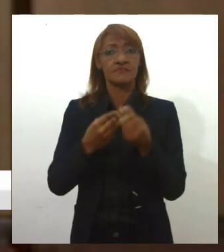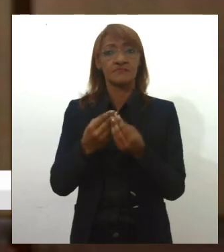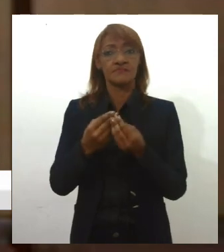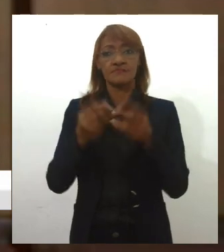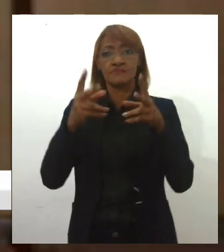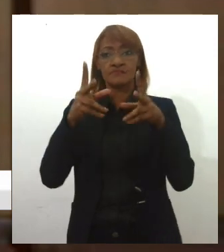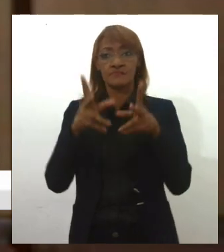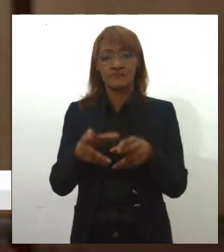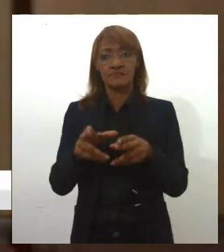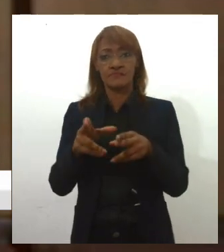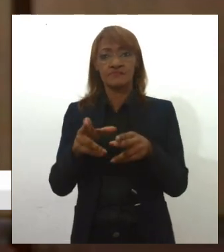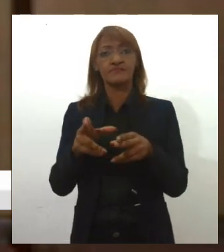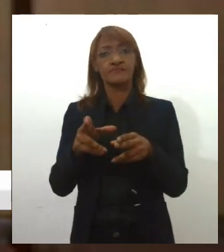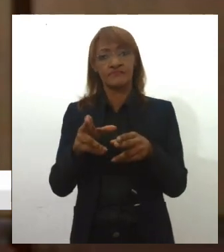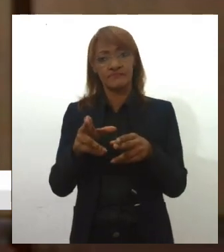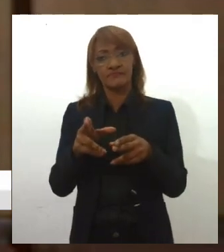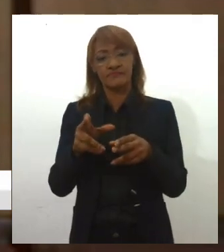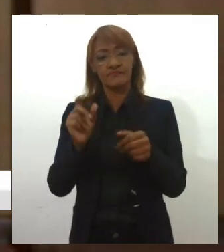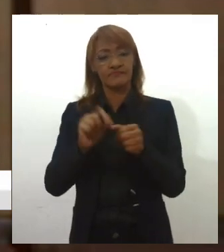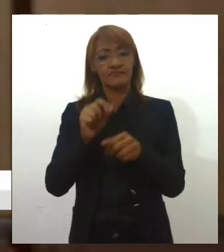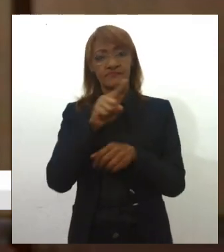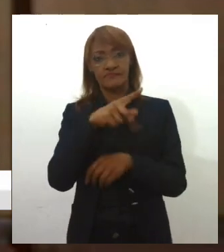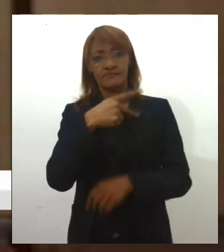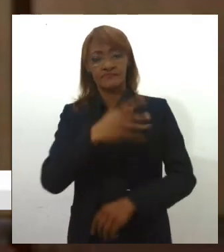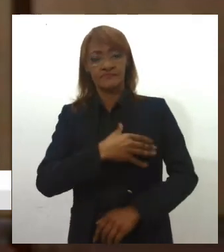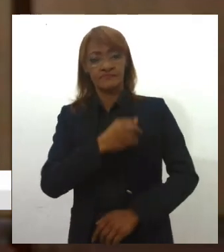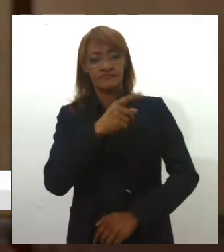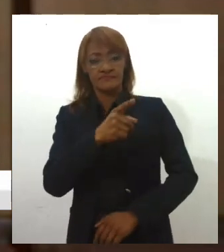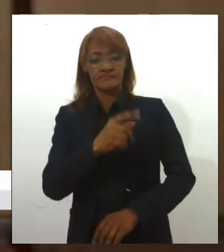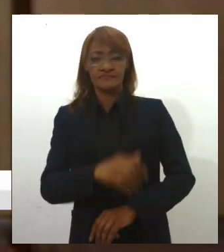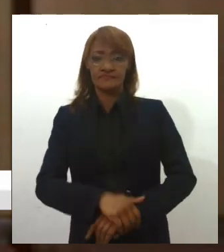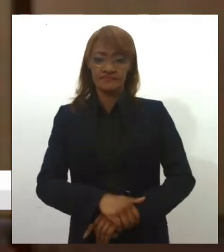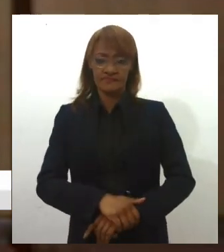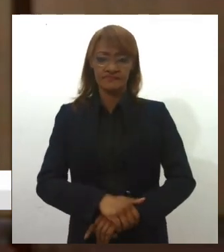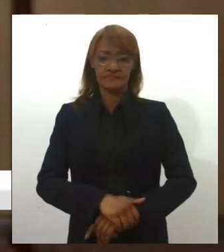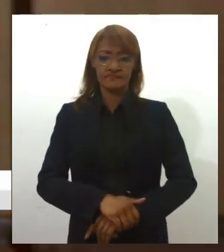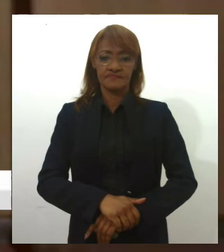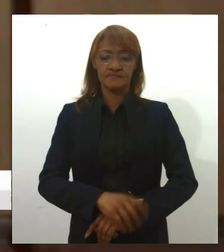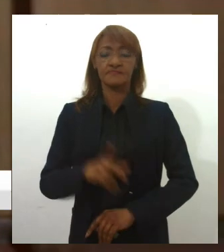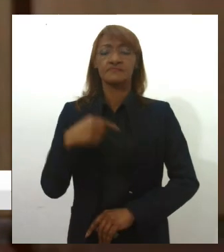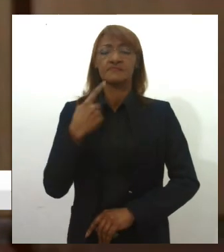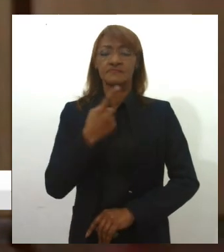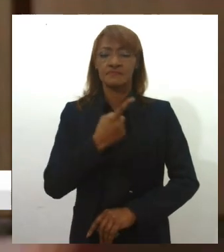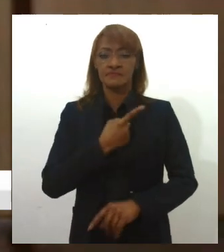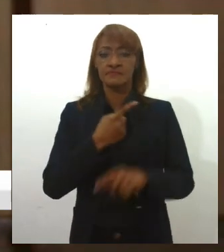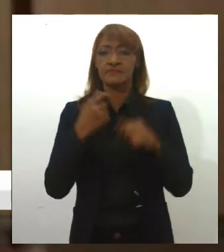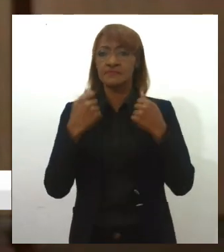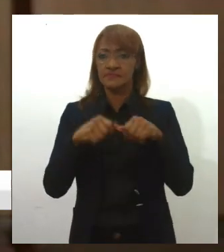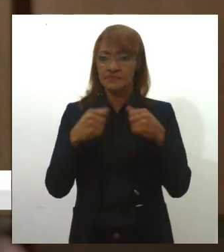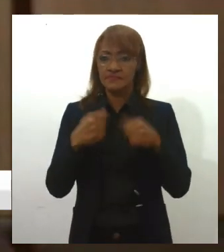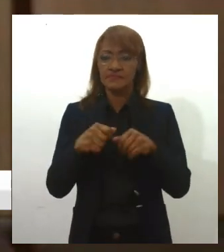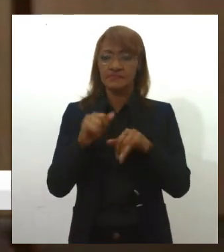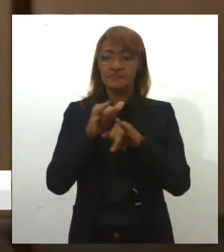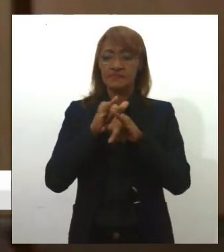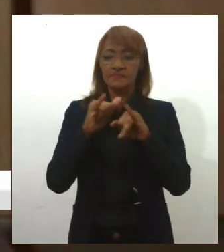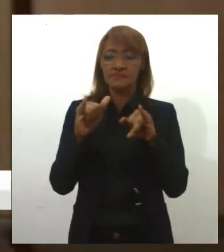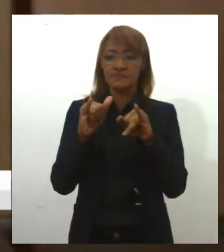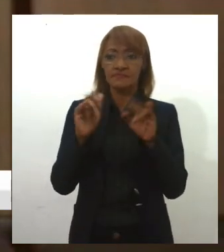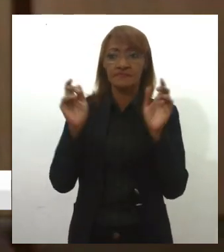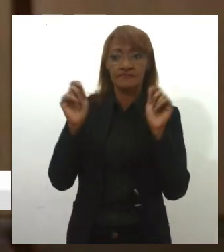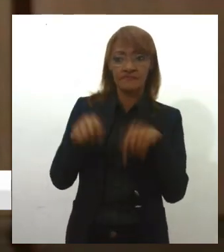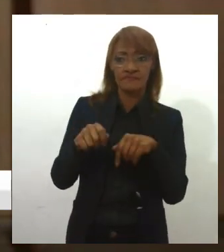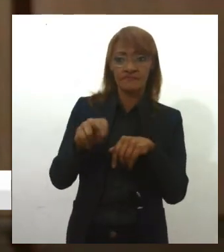fez pelas filhas dela, né? Exatamente. E aí, por isso que a gente precisa dizer o que é possível ou